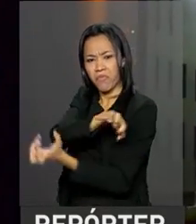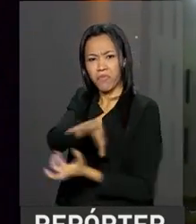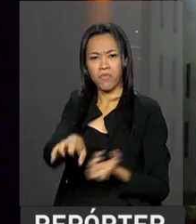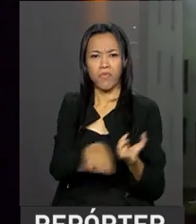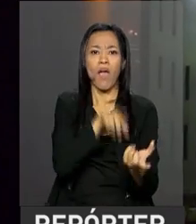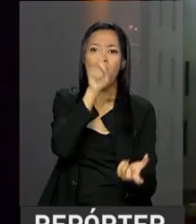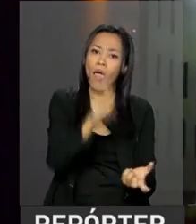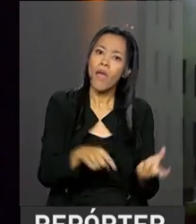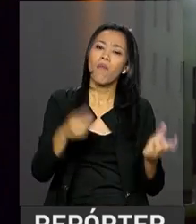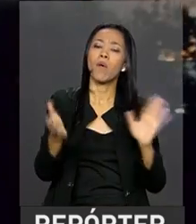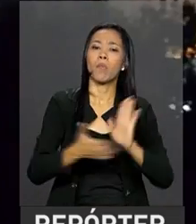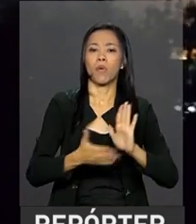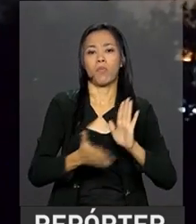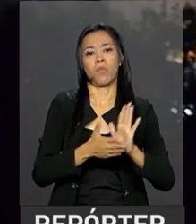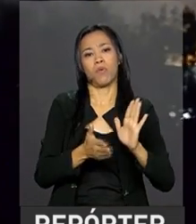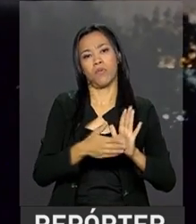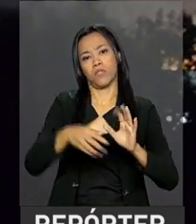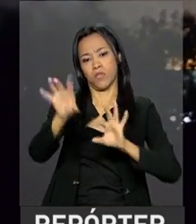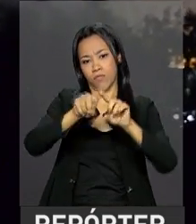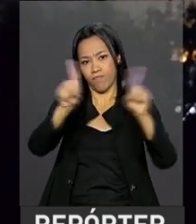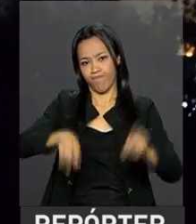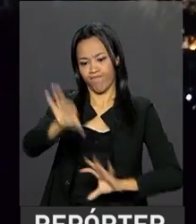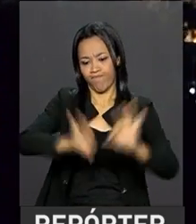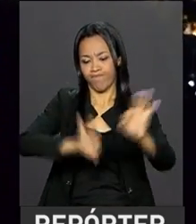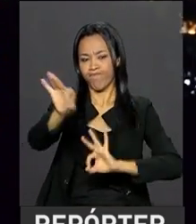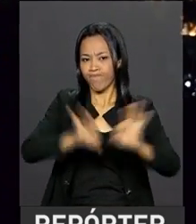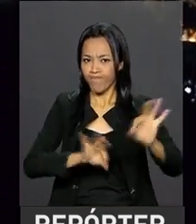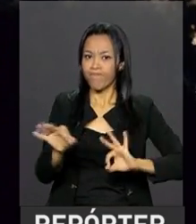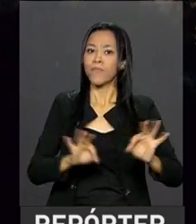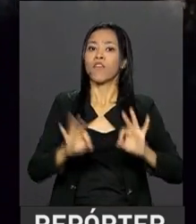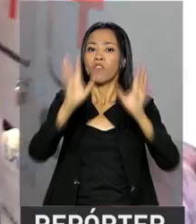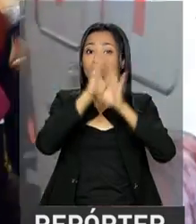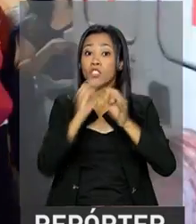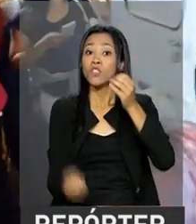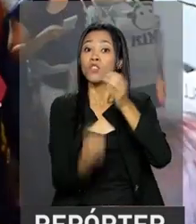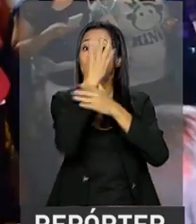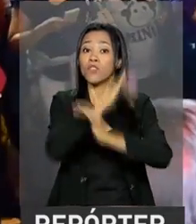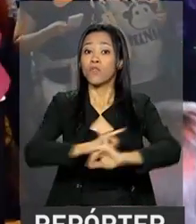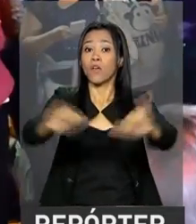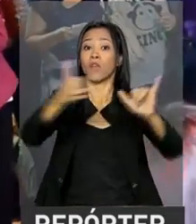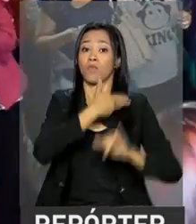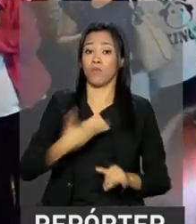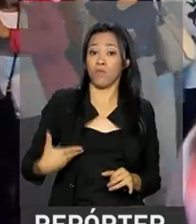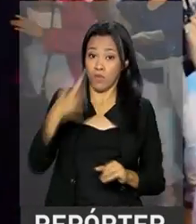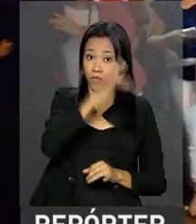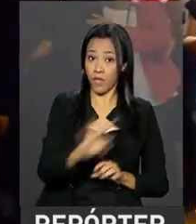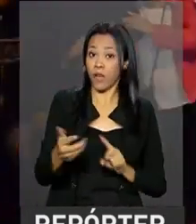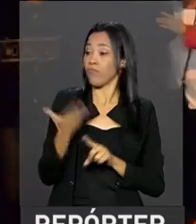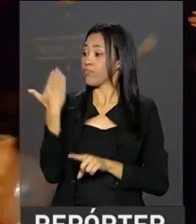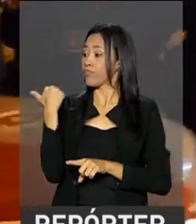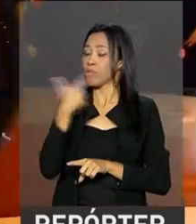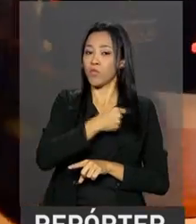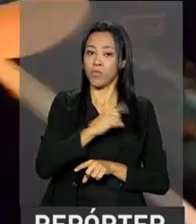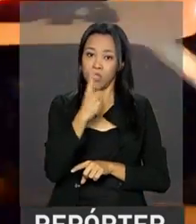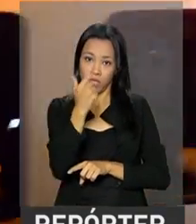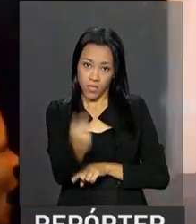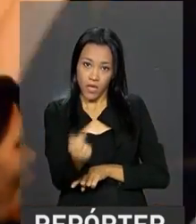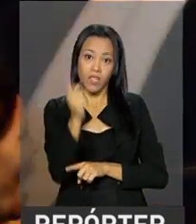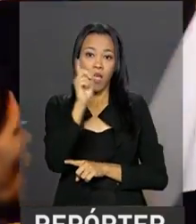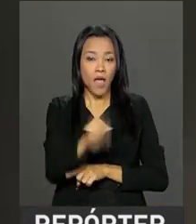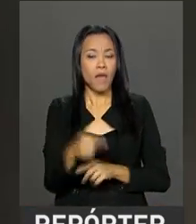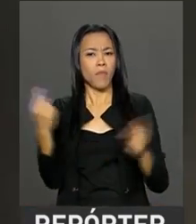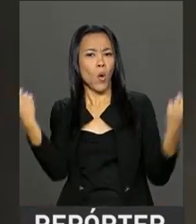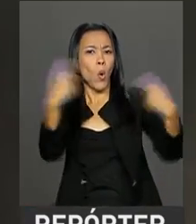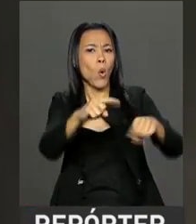faz parte do Plano Nacional de segurança lançado pelo Governo Federal em janeiro de 2017 e que tem ações para combater o crime